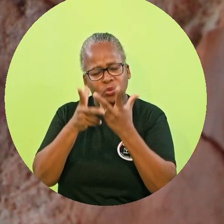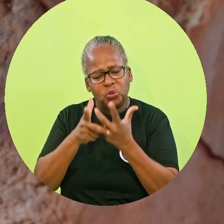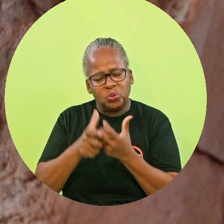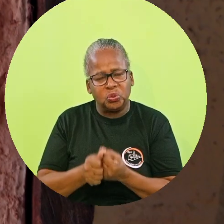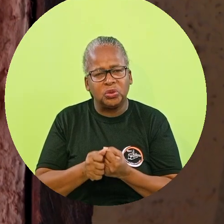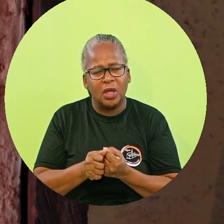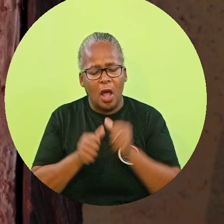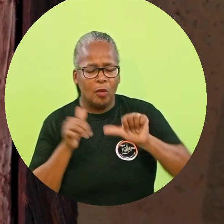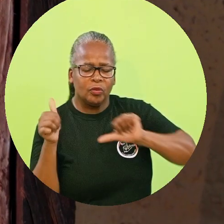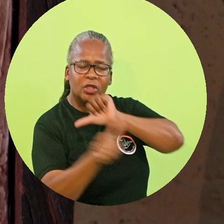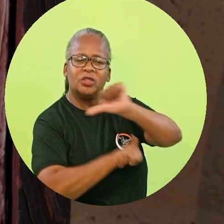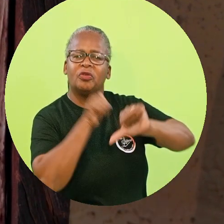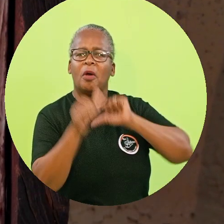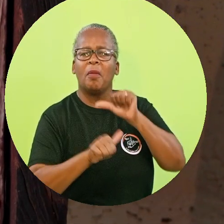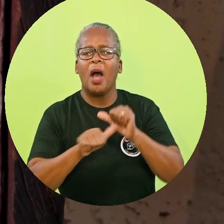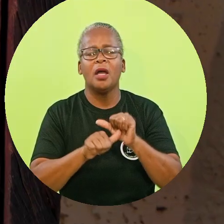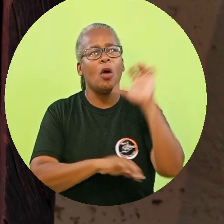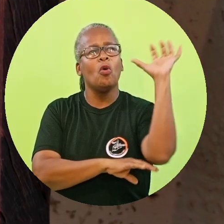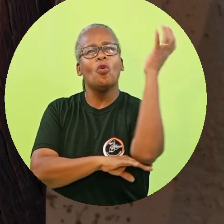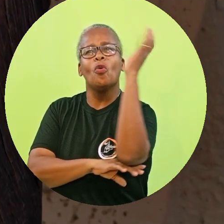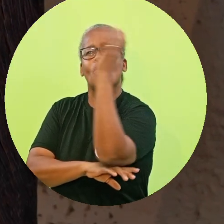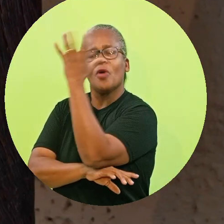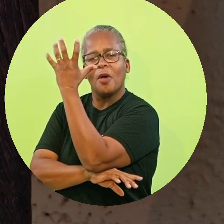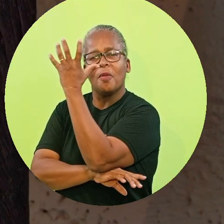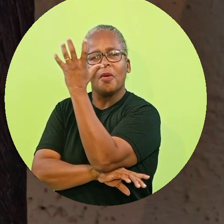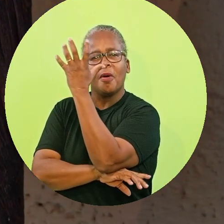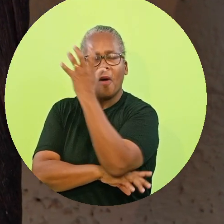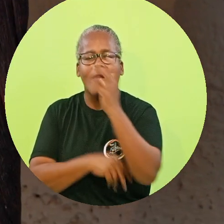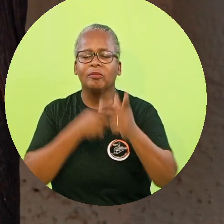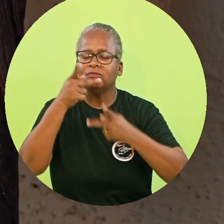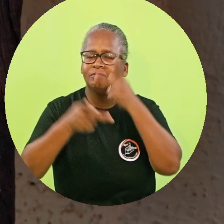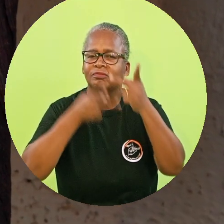resiliência, transformando a ação temporal em linguagem material.